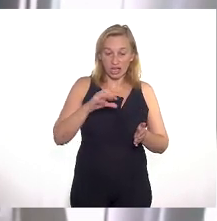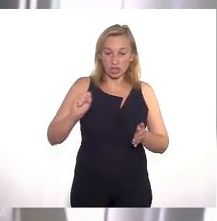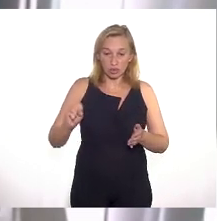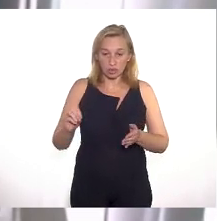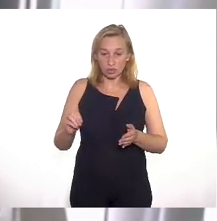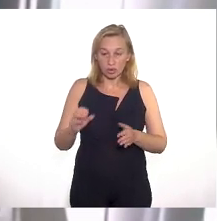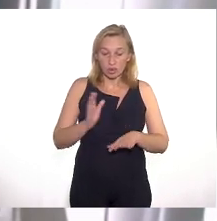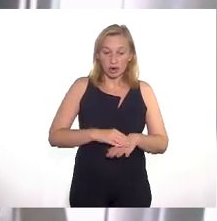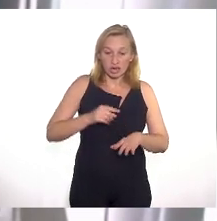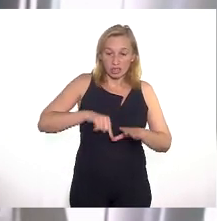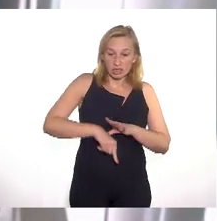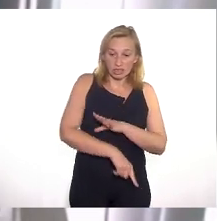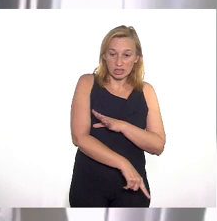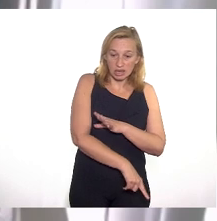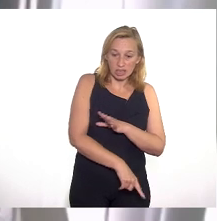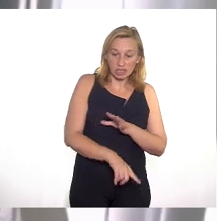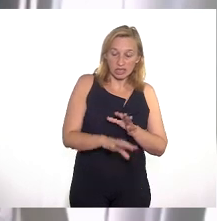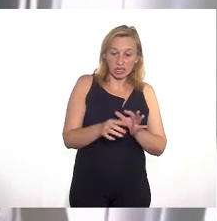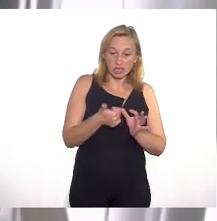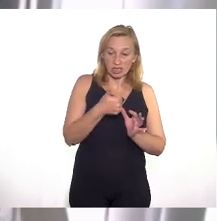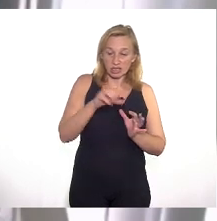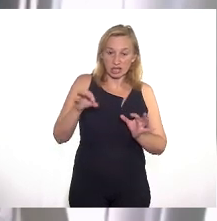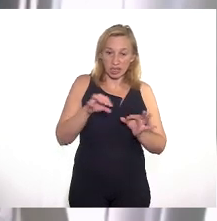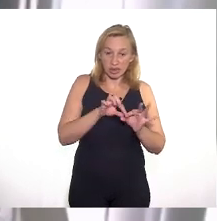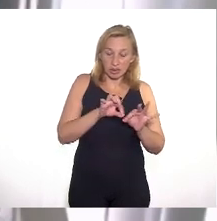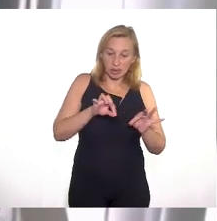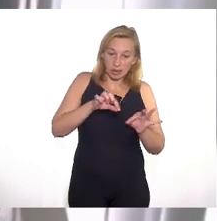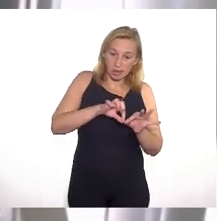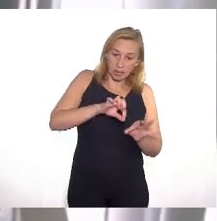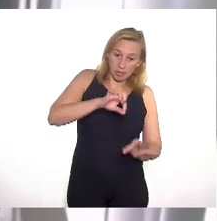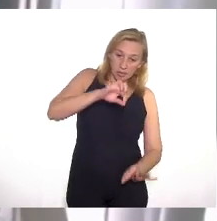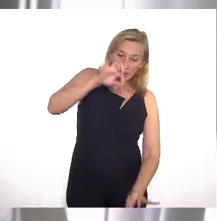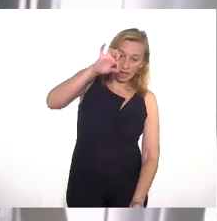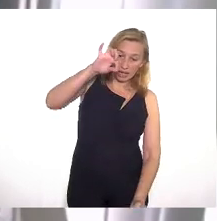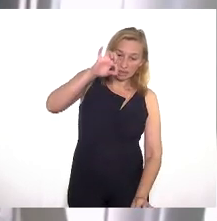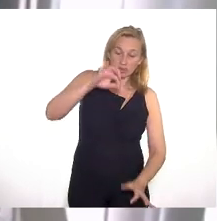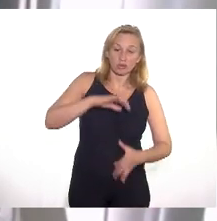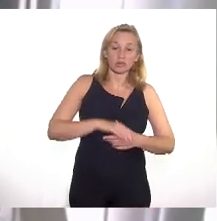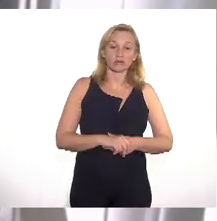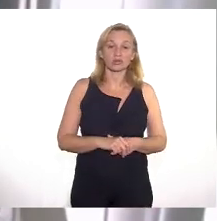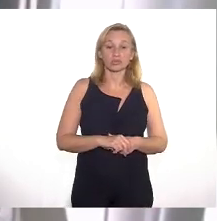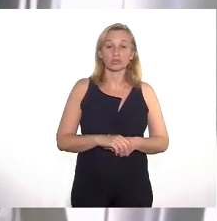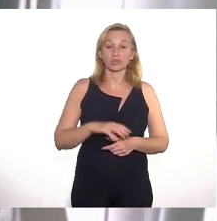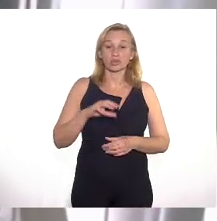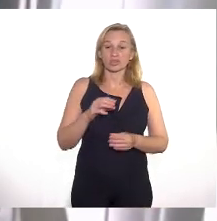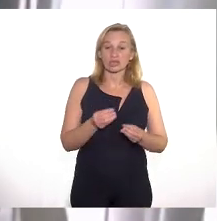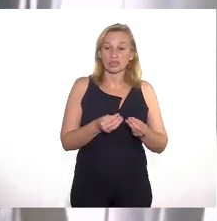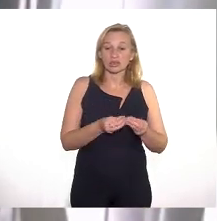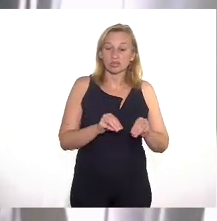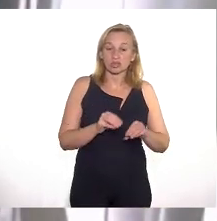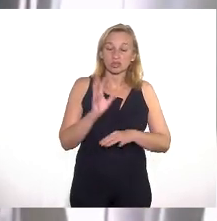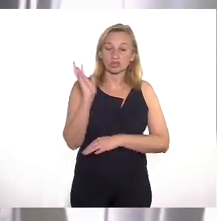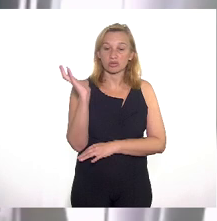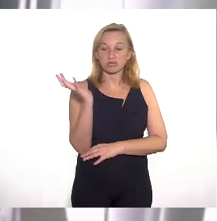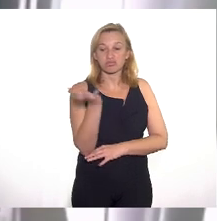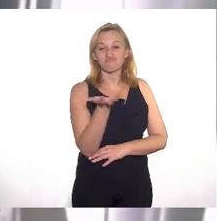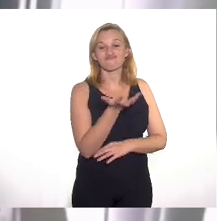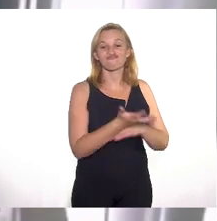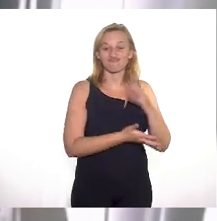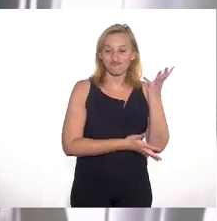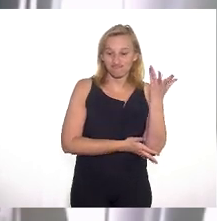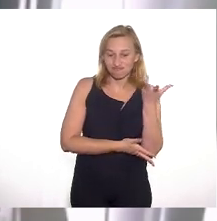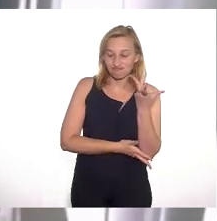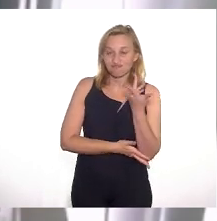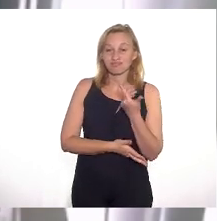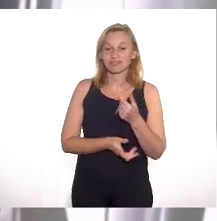metros do leito do Paraíba do Sul. Né? E, sim, ali tem uma catástrofe ambiental iminente. Né? E é